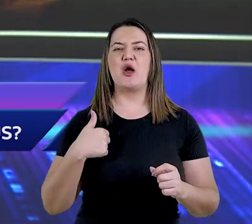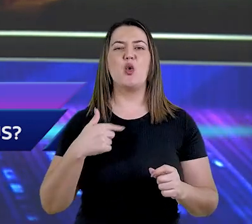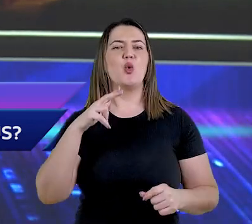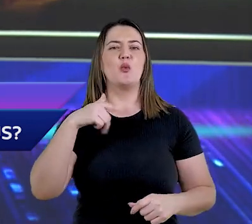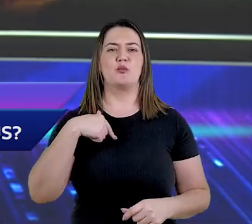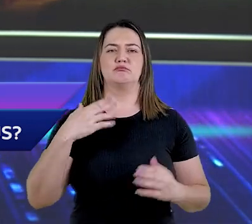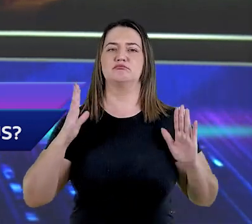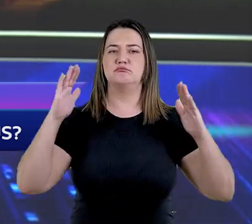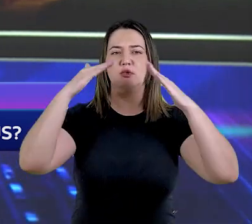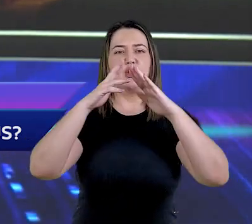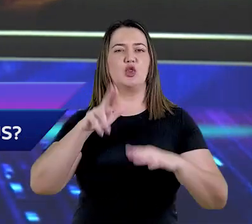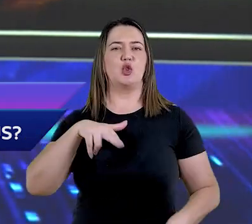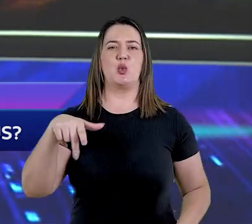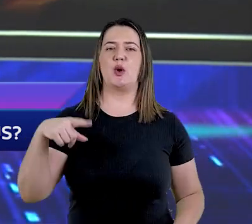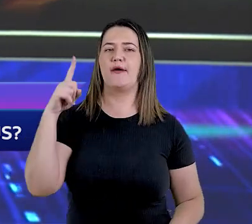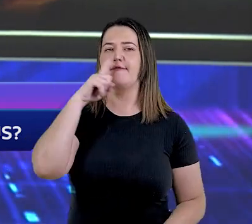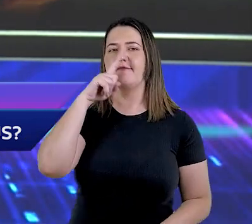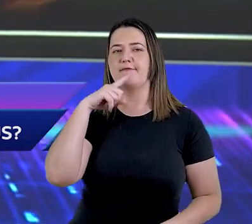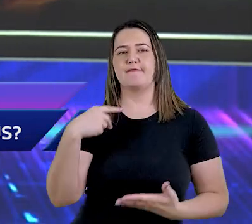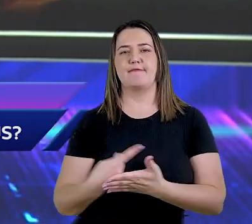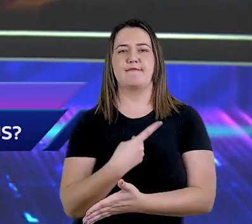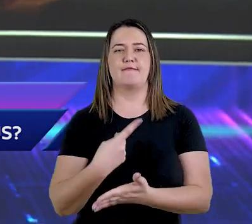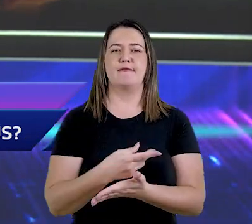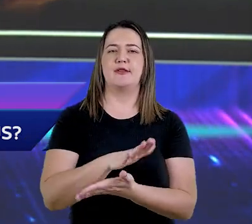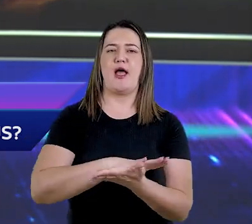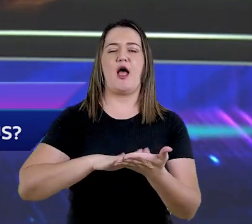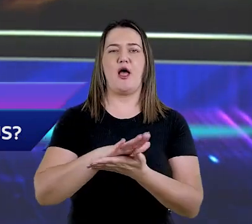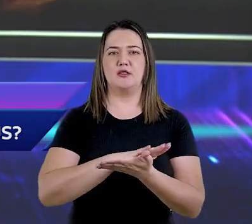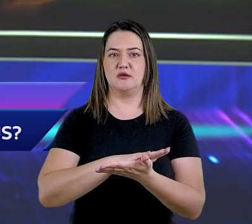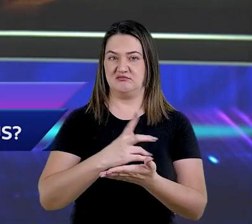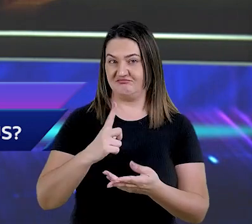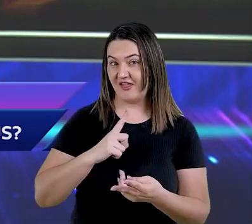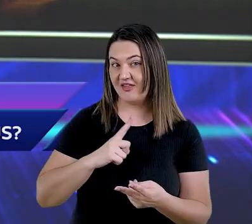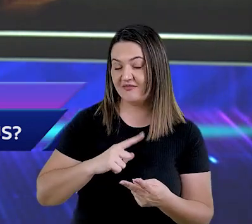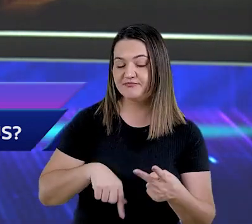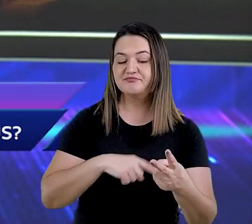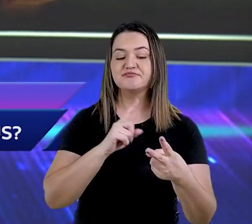como está na Bíblia, cultuando assim o Deus Sol?